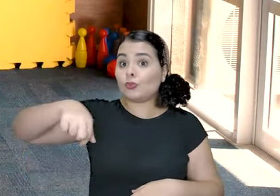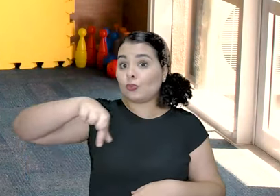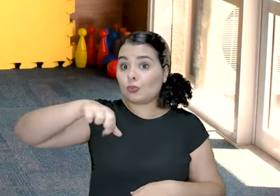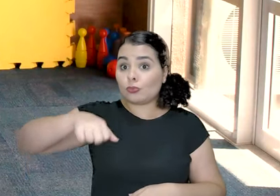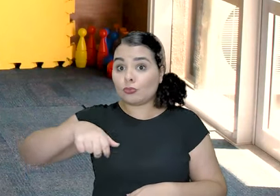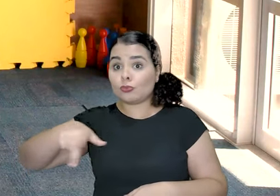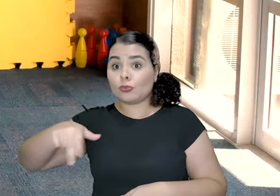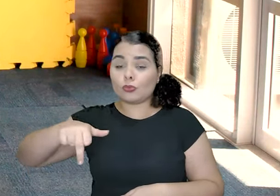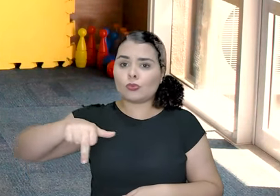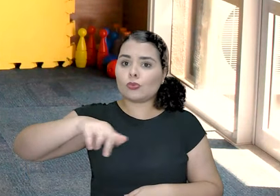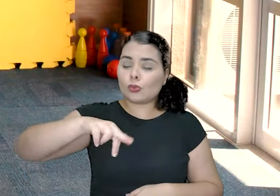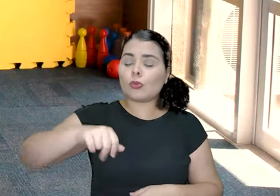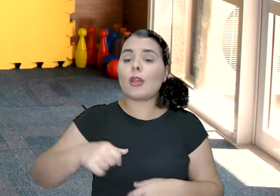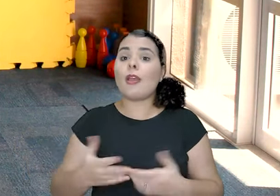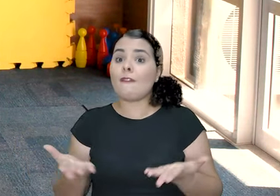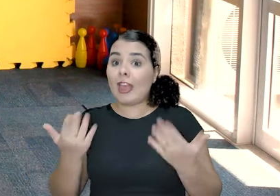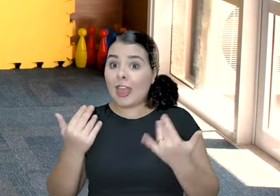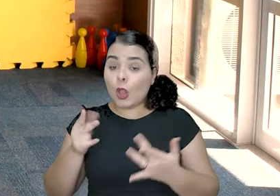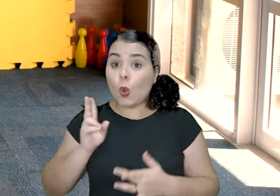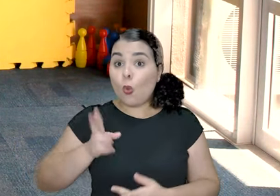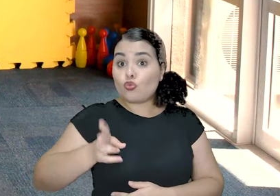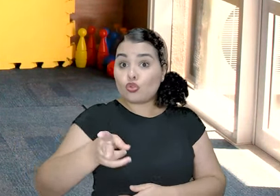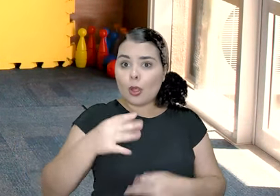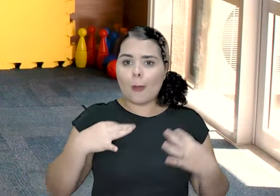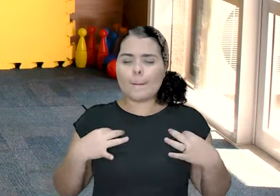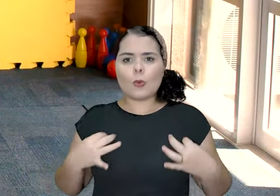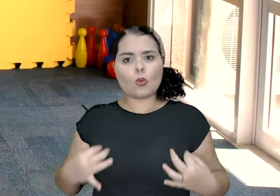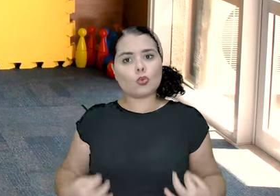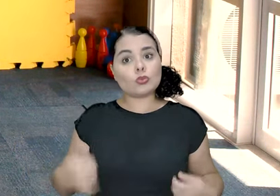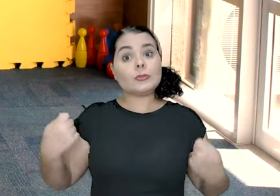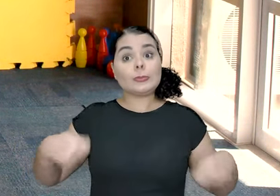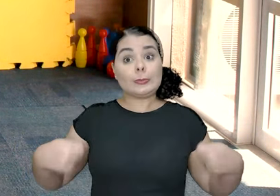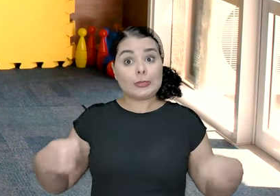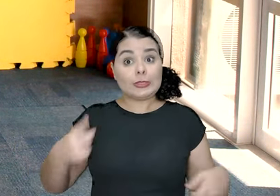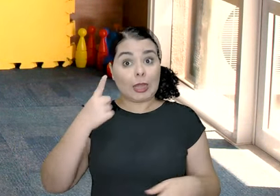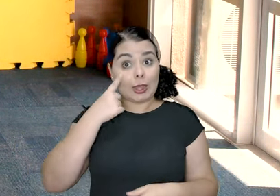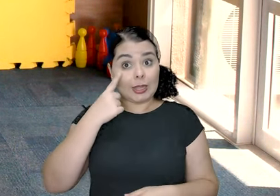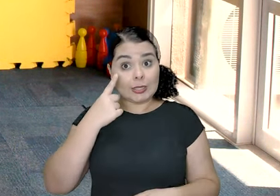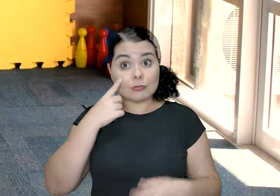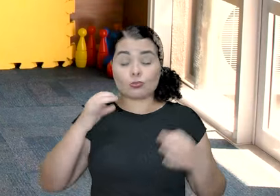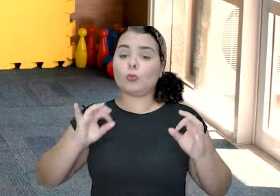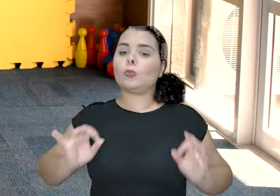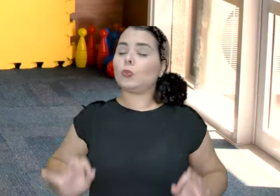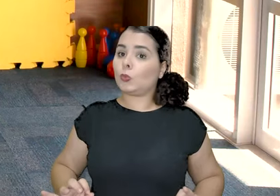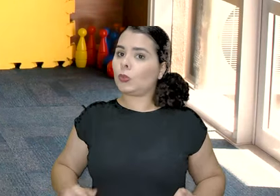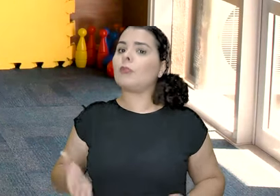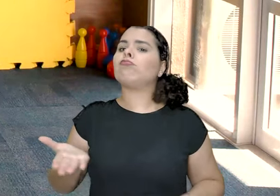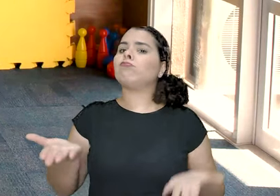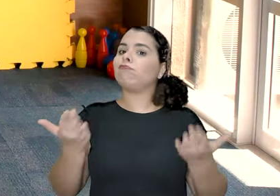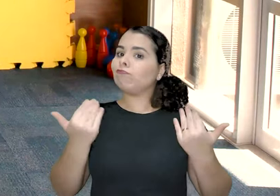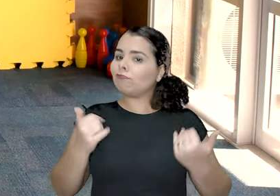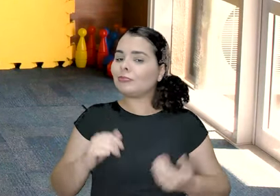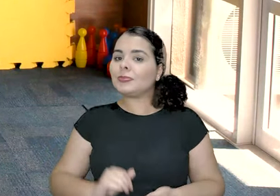e afasta. Mantenha a postura, hein? Mais um